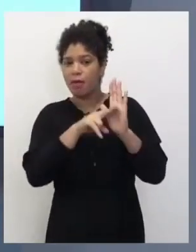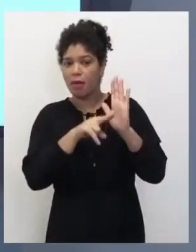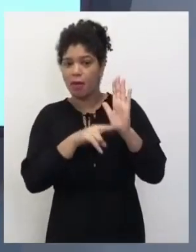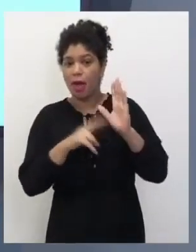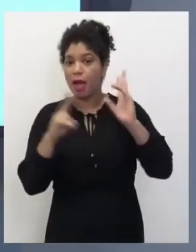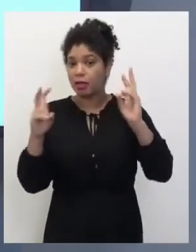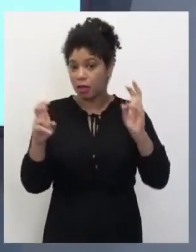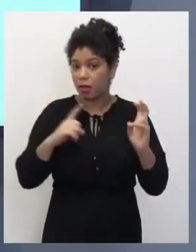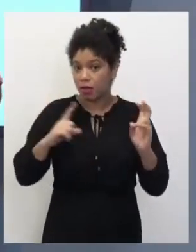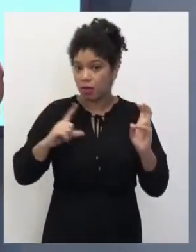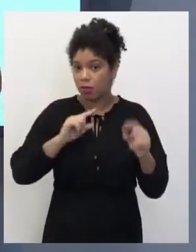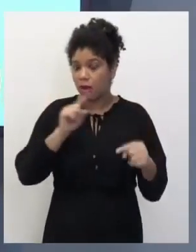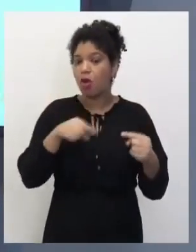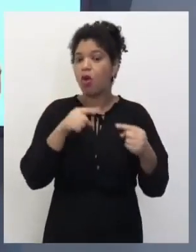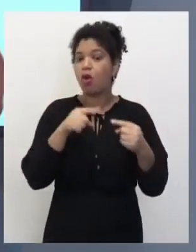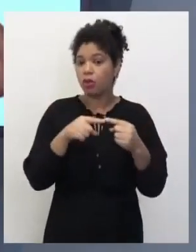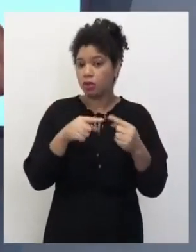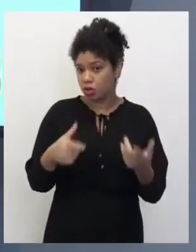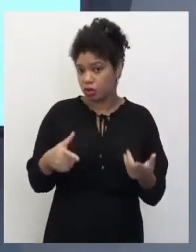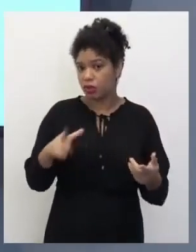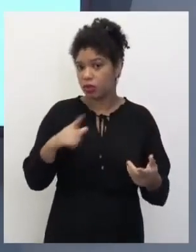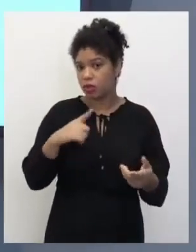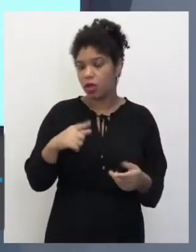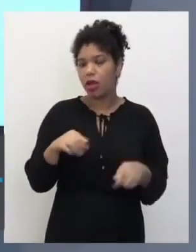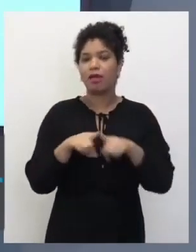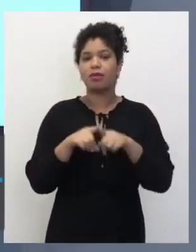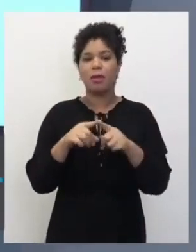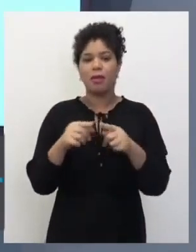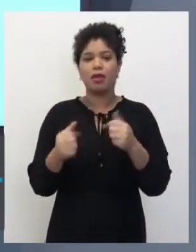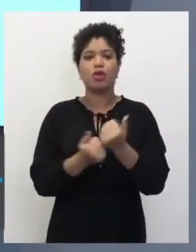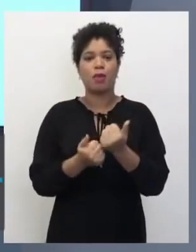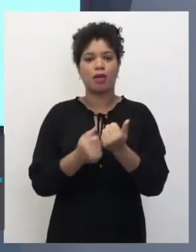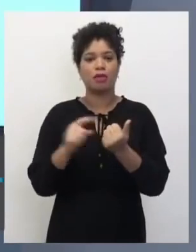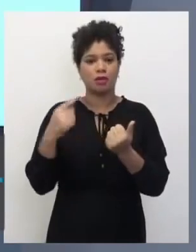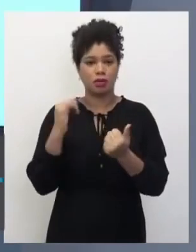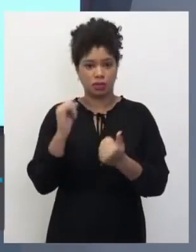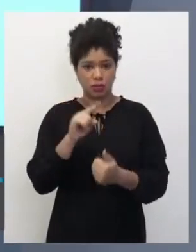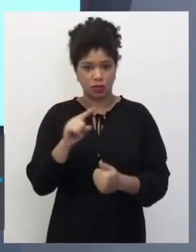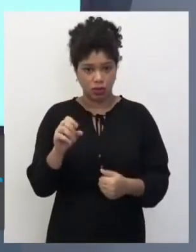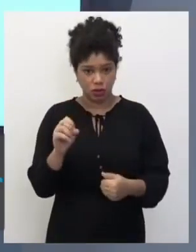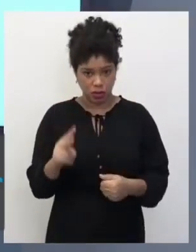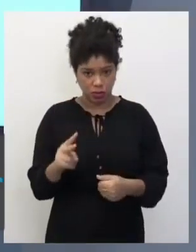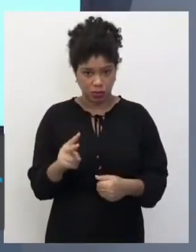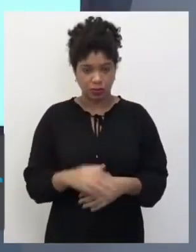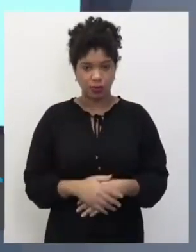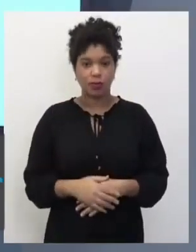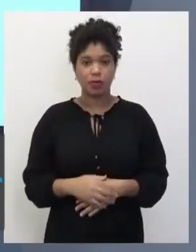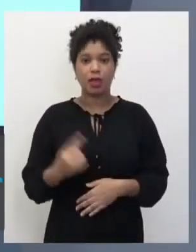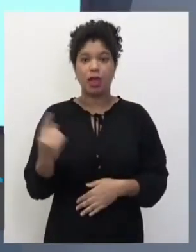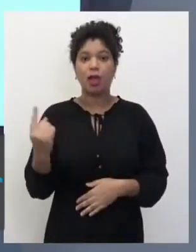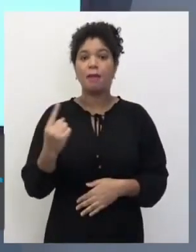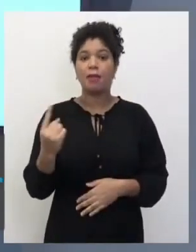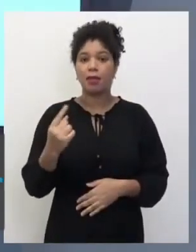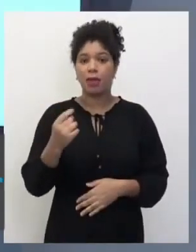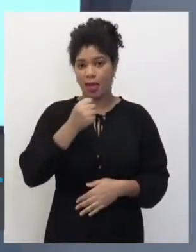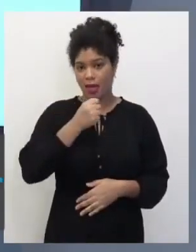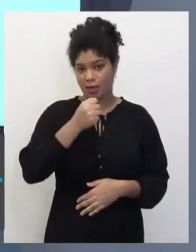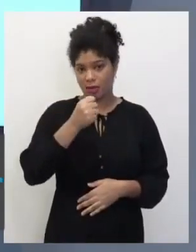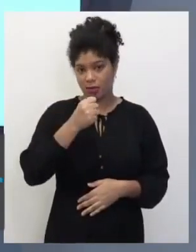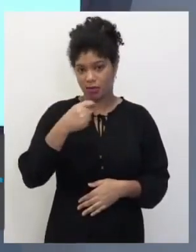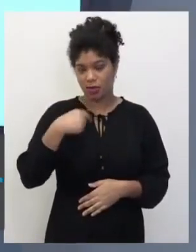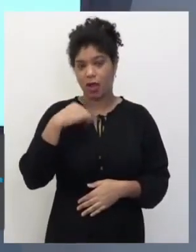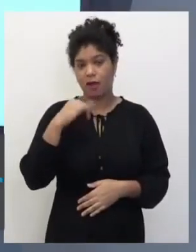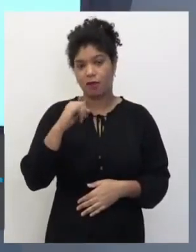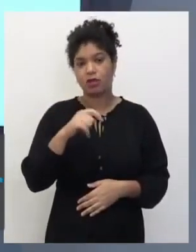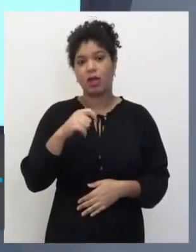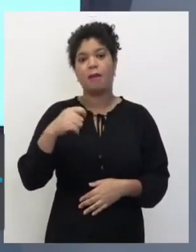temática, ela tem um objetivo e um suporte. E eu vou comentar um pouquinho com vocês sobre isso. Primeiro, uma entrevista, como eu falei, precisa ser